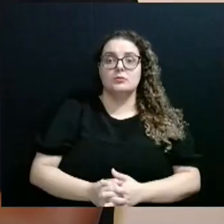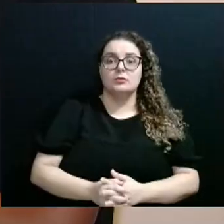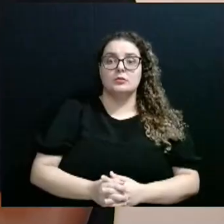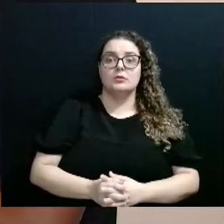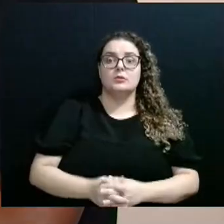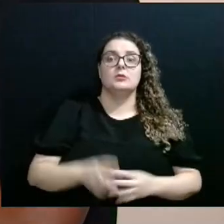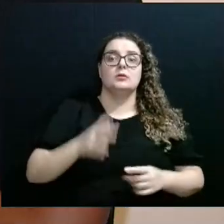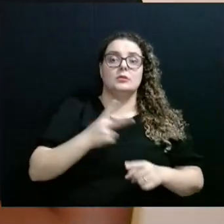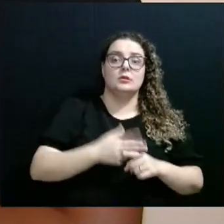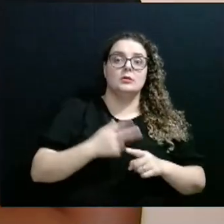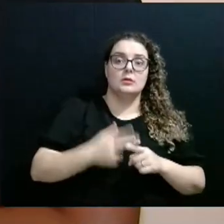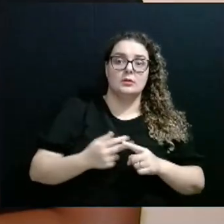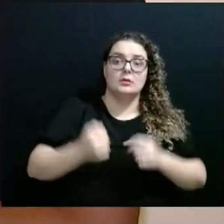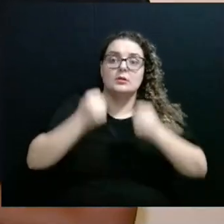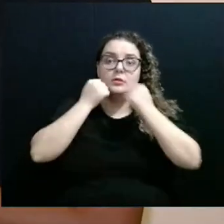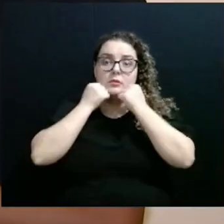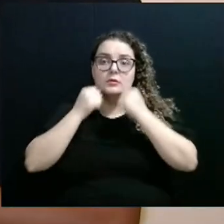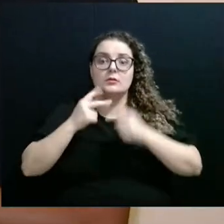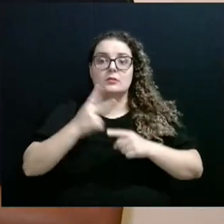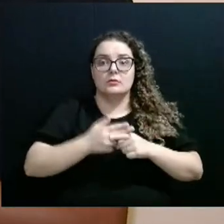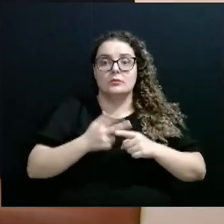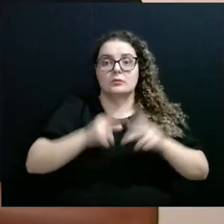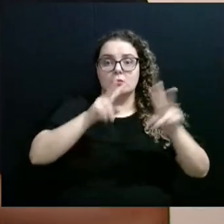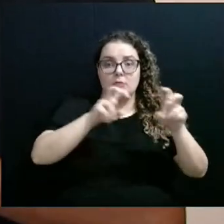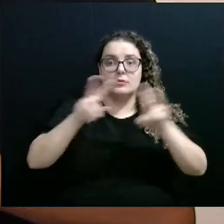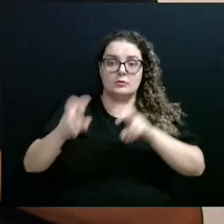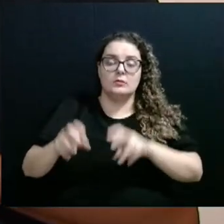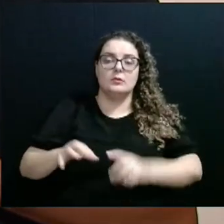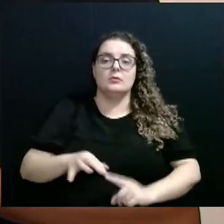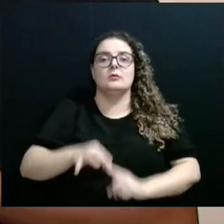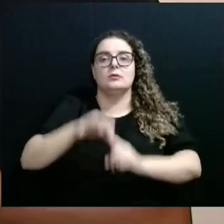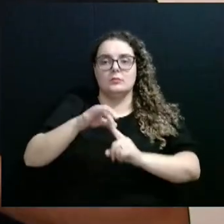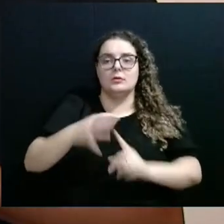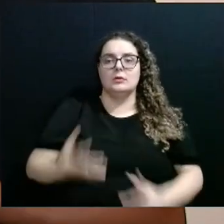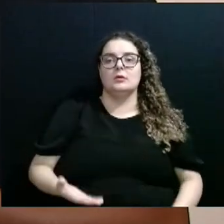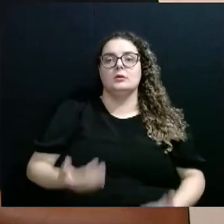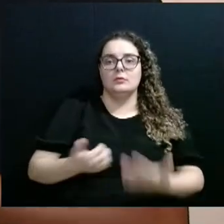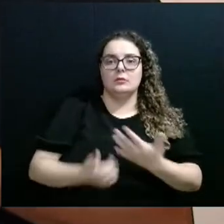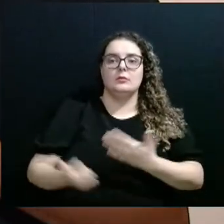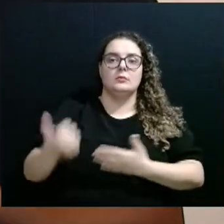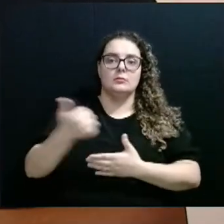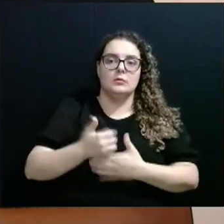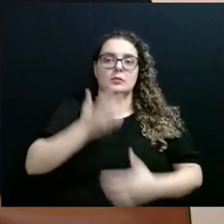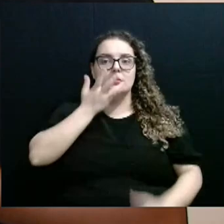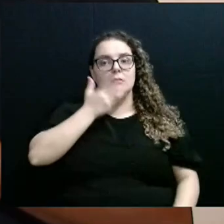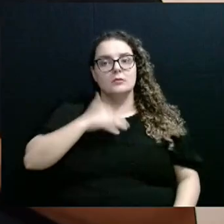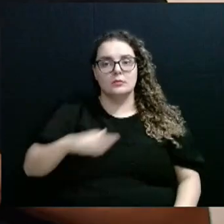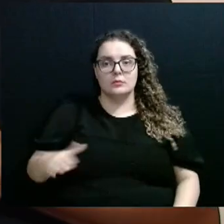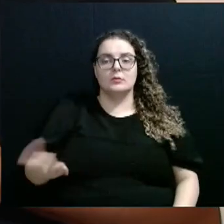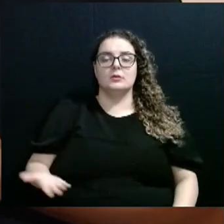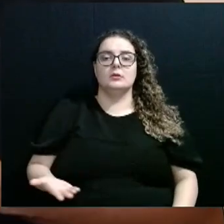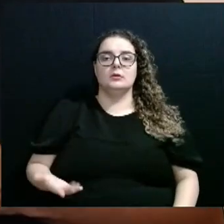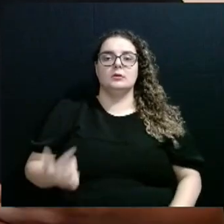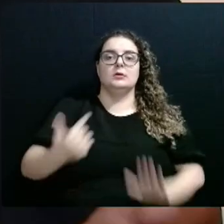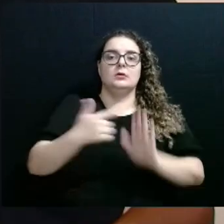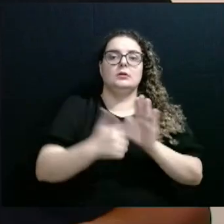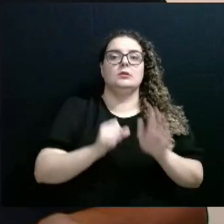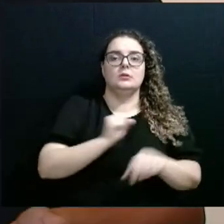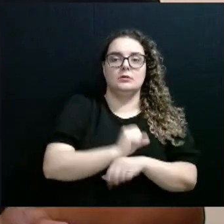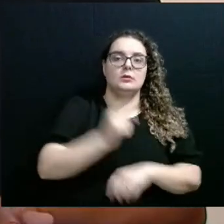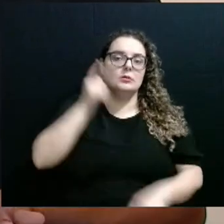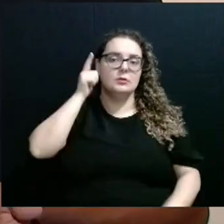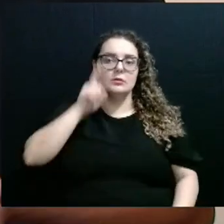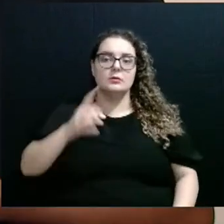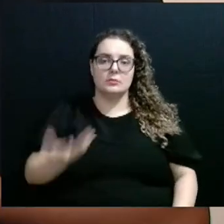essa temática e a gente vai dar preferência para as crianças que porventura estiverem na lista de espera, que não conseguirem, né, uma vaga para